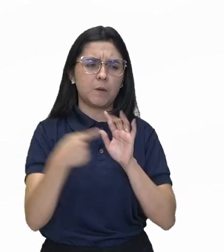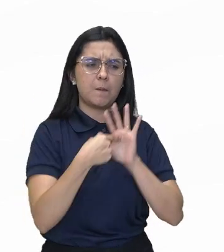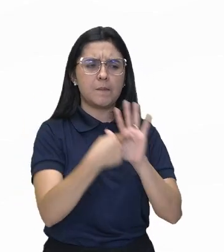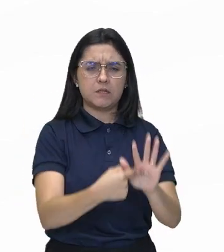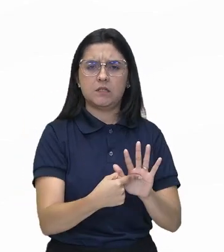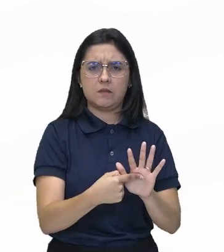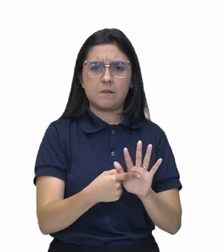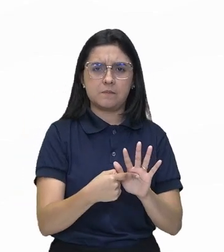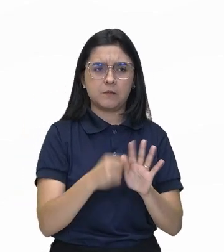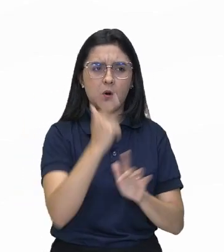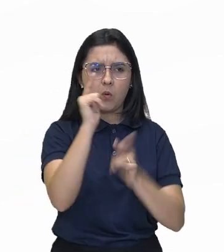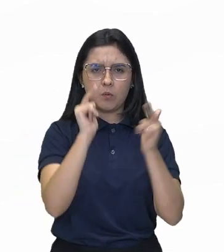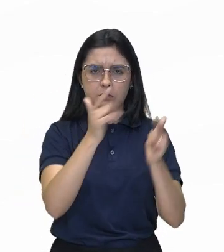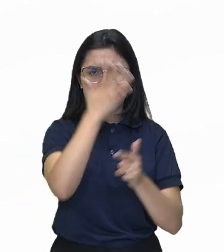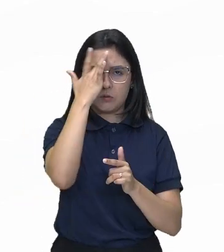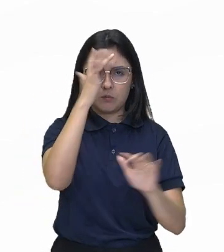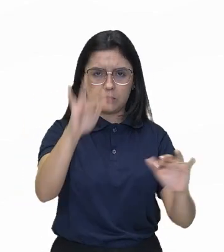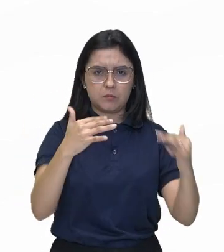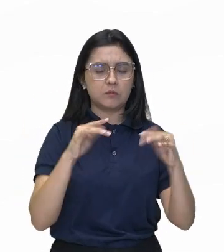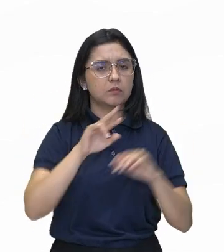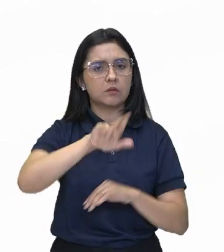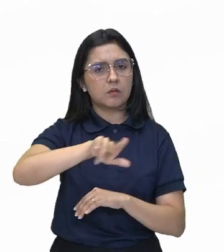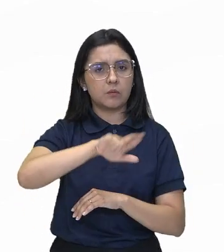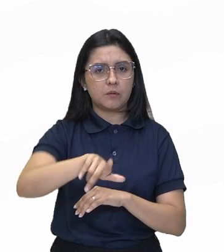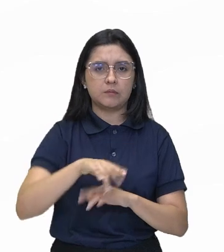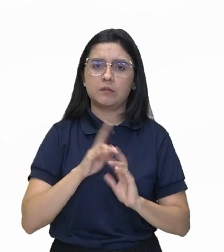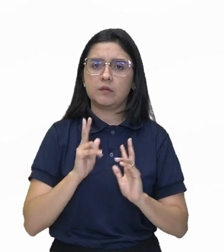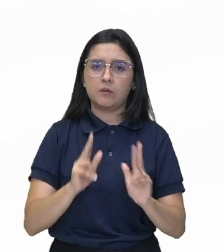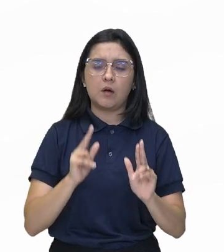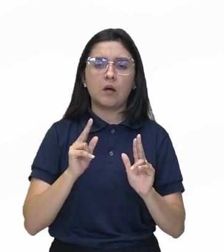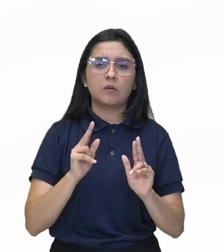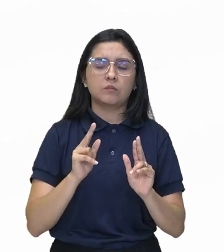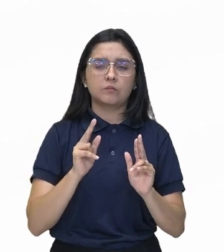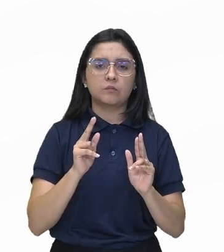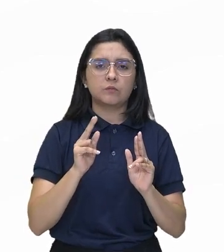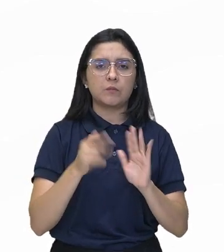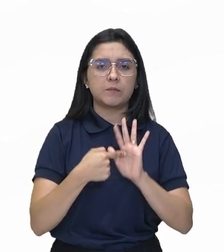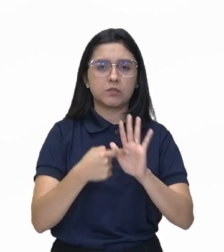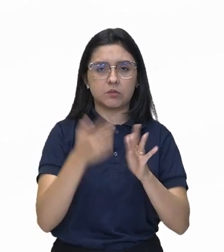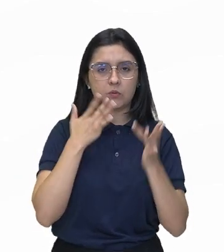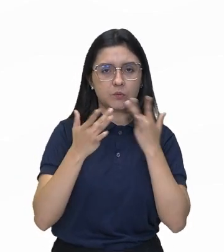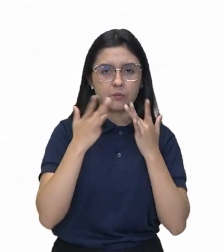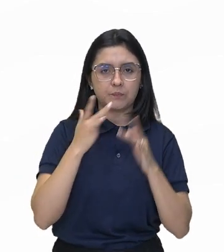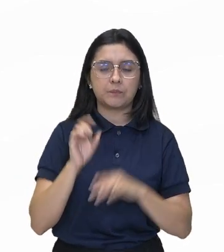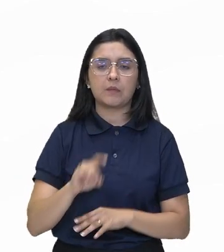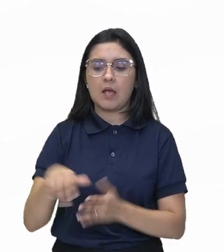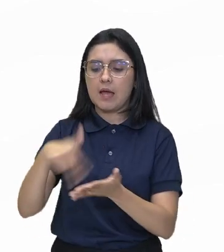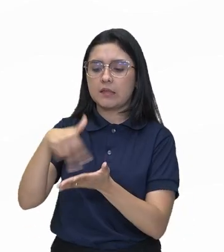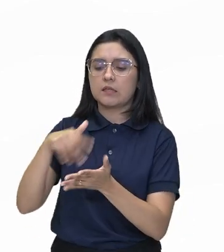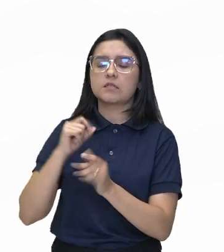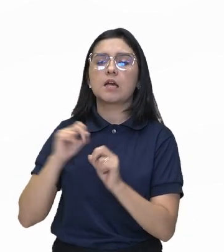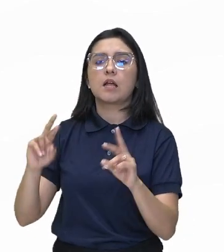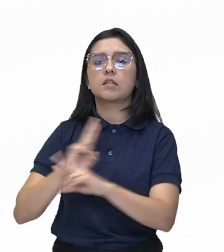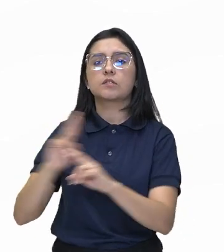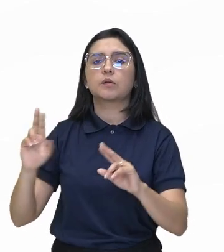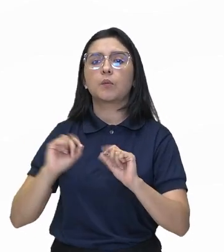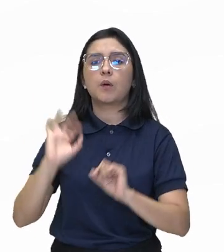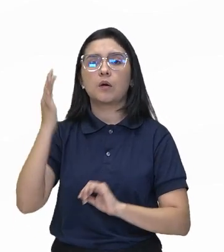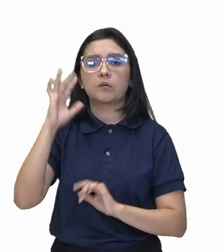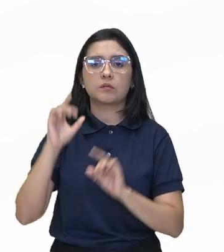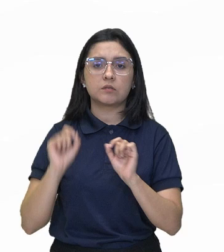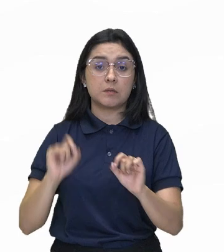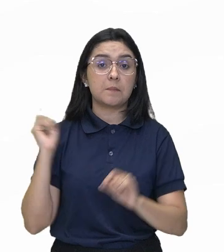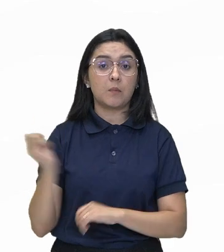apresentar para outras pessoas, como no espetáculo cênico. Esta dança está sempre ligada a um acontecimento